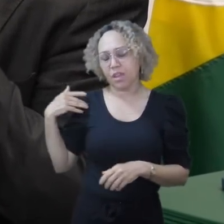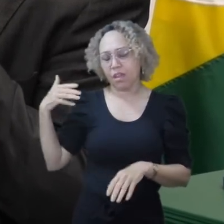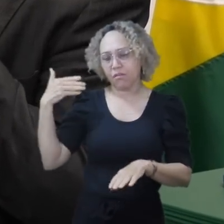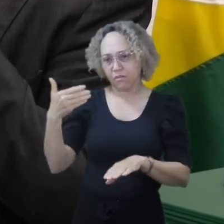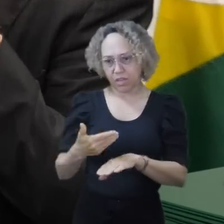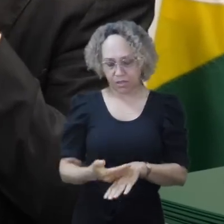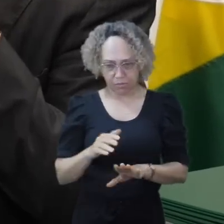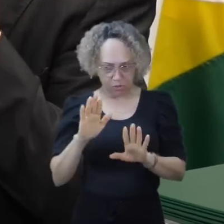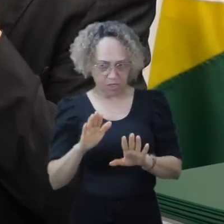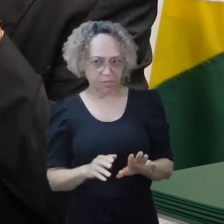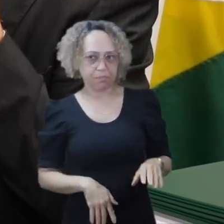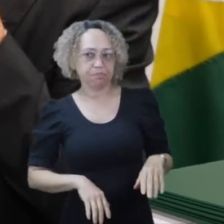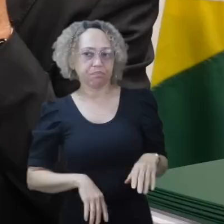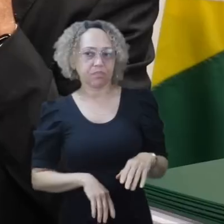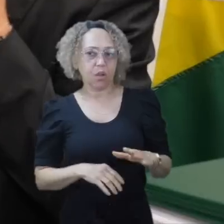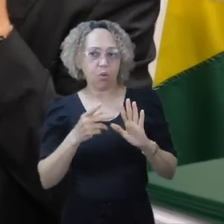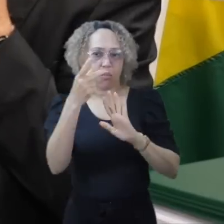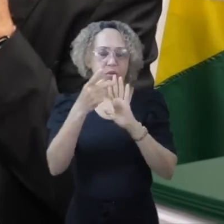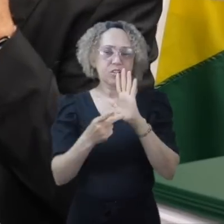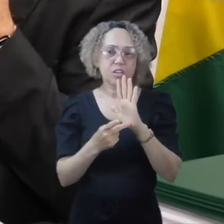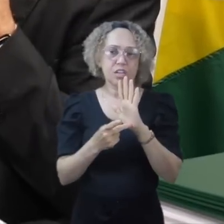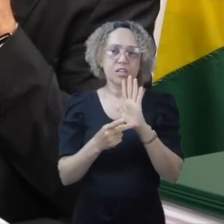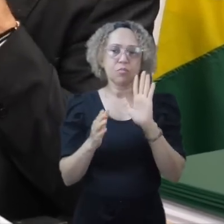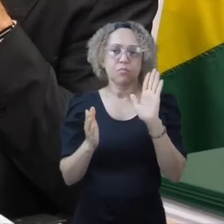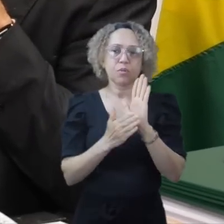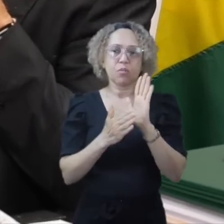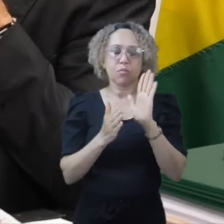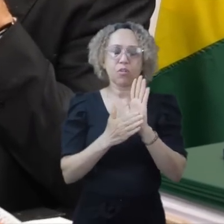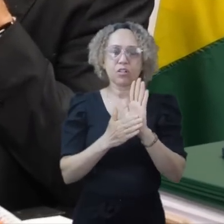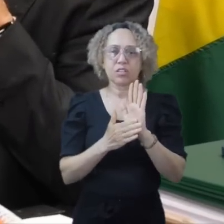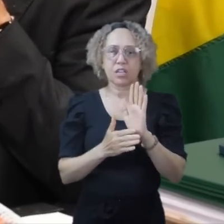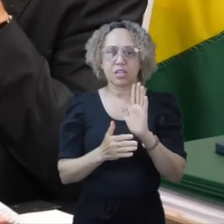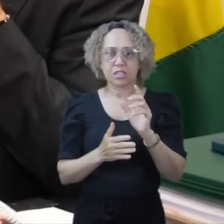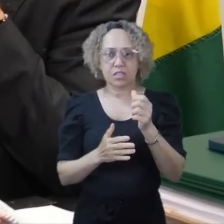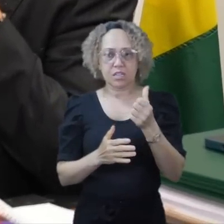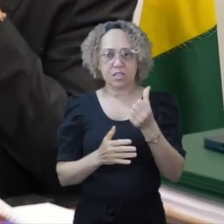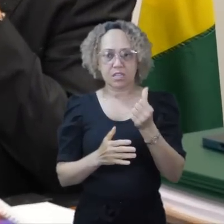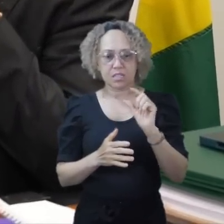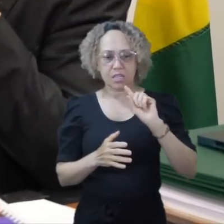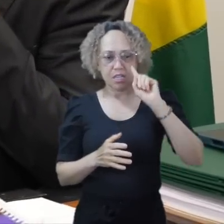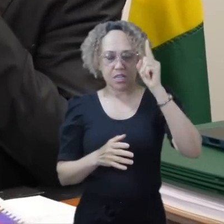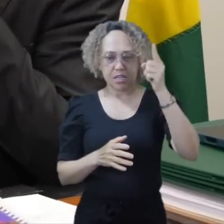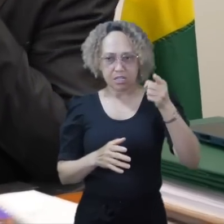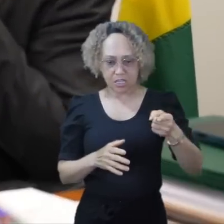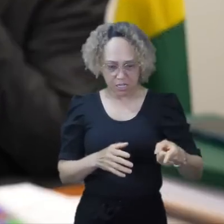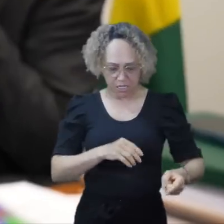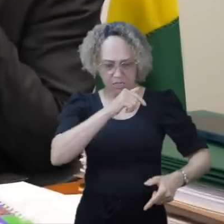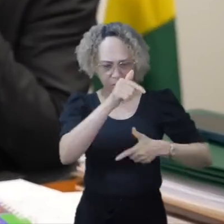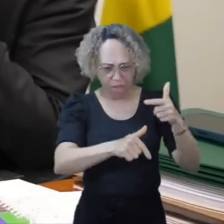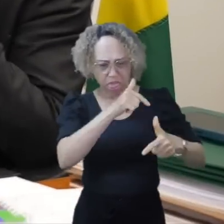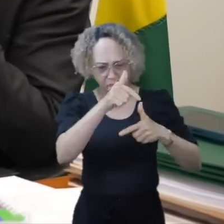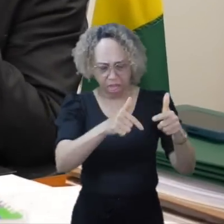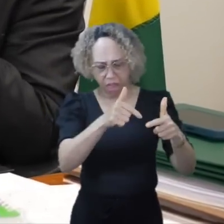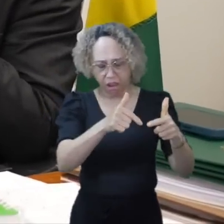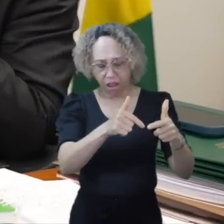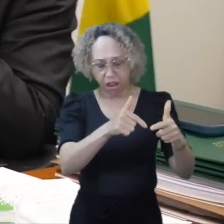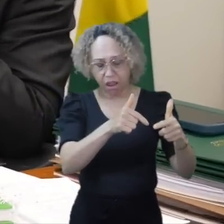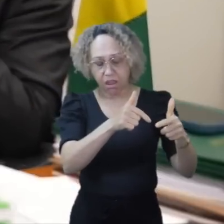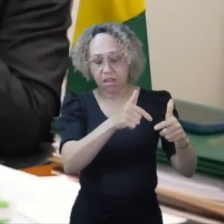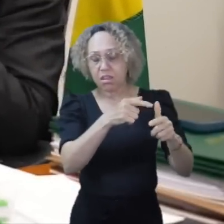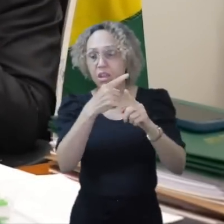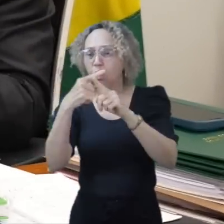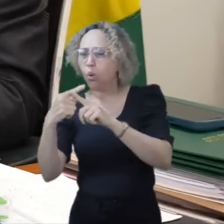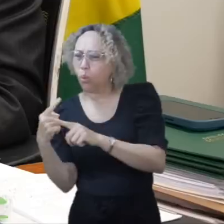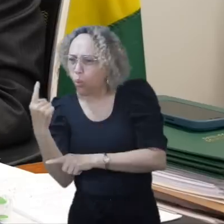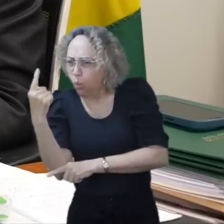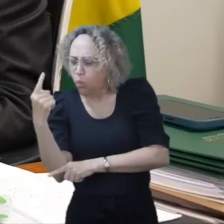qual a expectativa, deputado? É uma proposta que originalmente começou por um parlamentar do PT, né? E que segue agora em